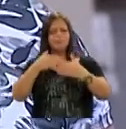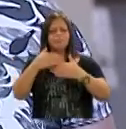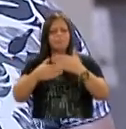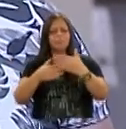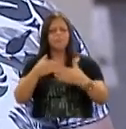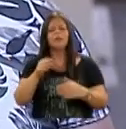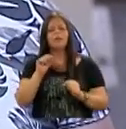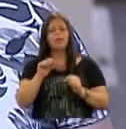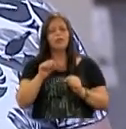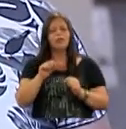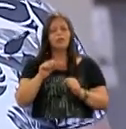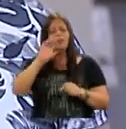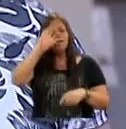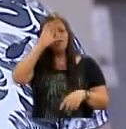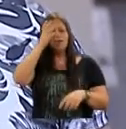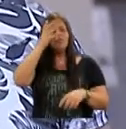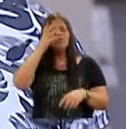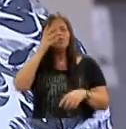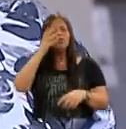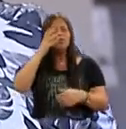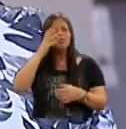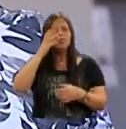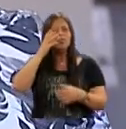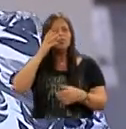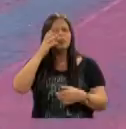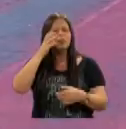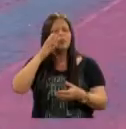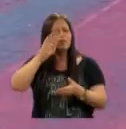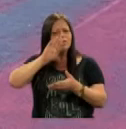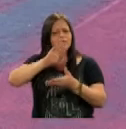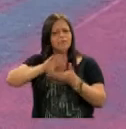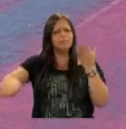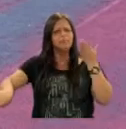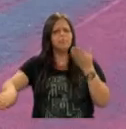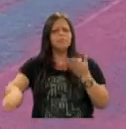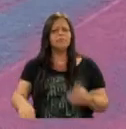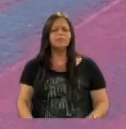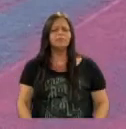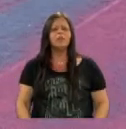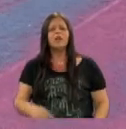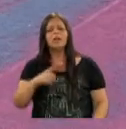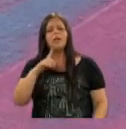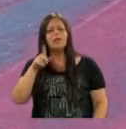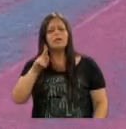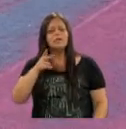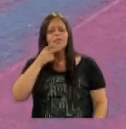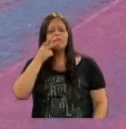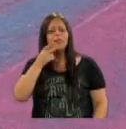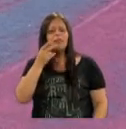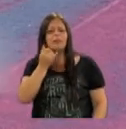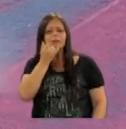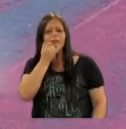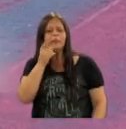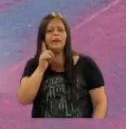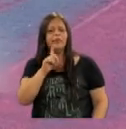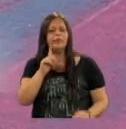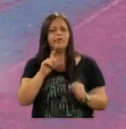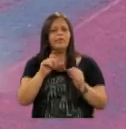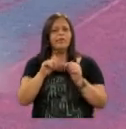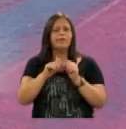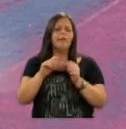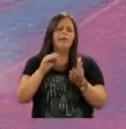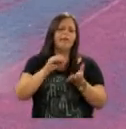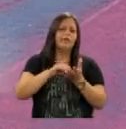e enfrentá-los e derrubá los a gente está sempre arranja uma desculpa para não se exercitar